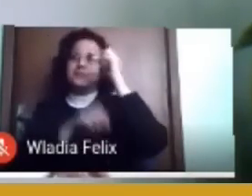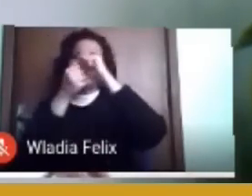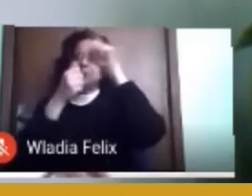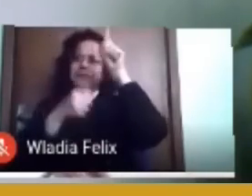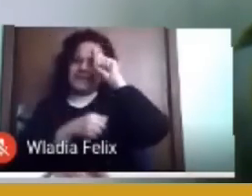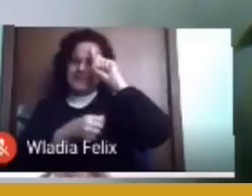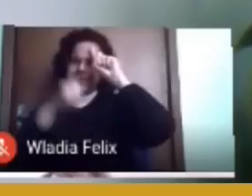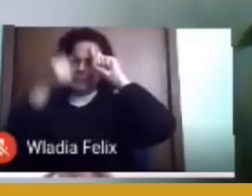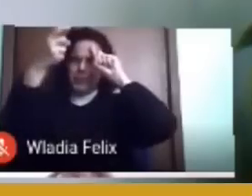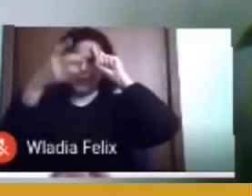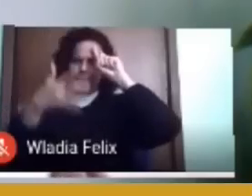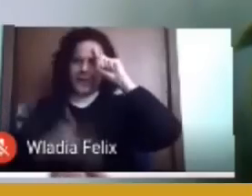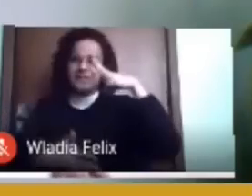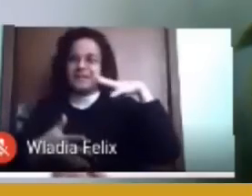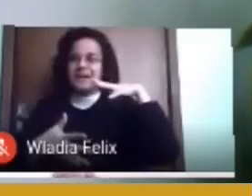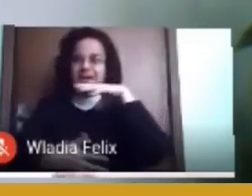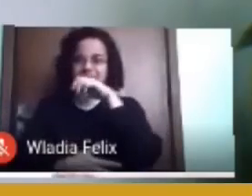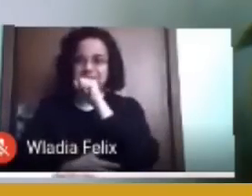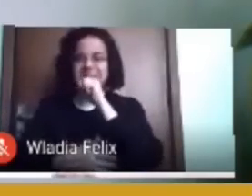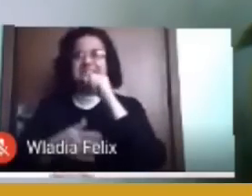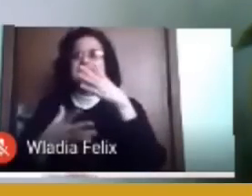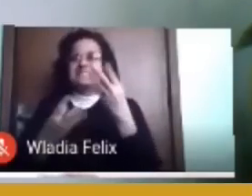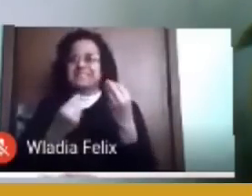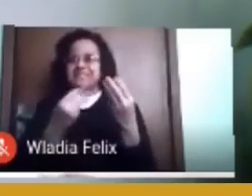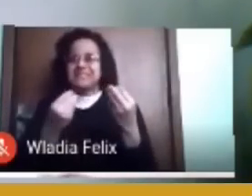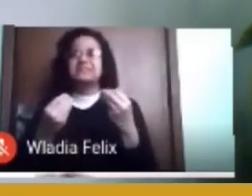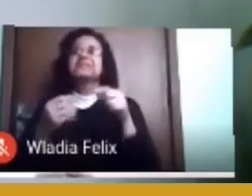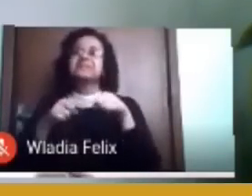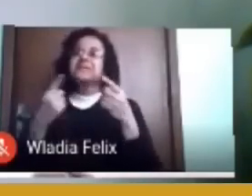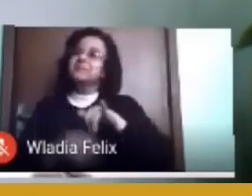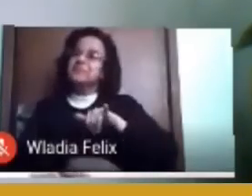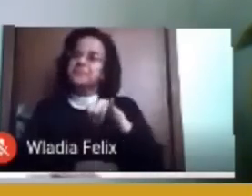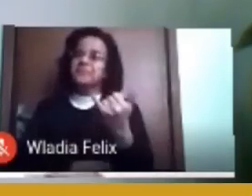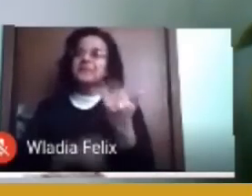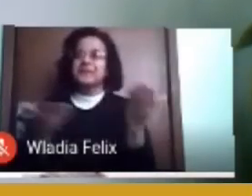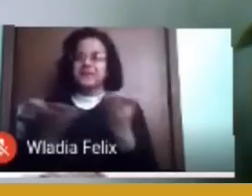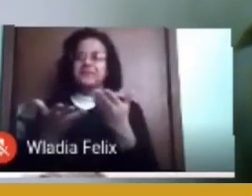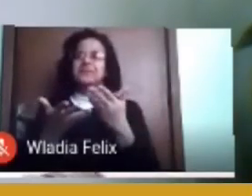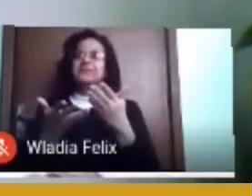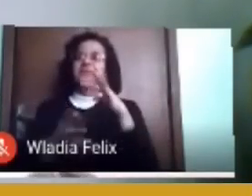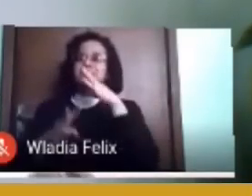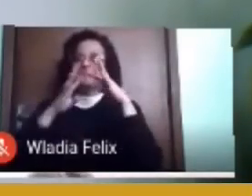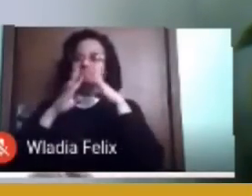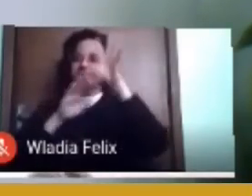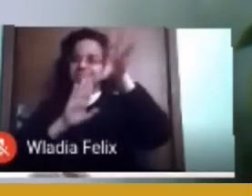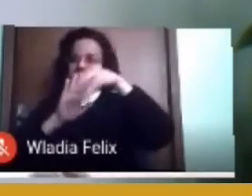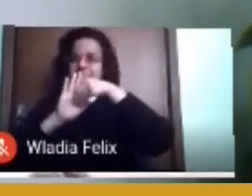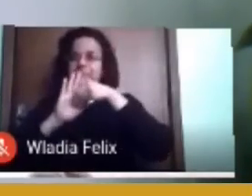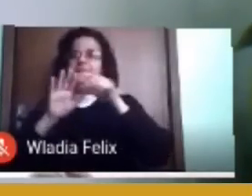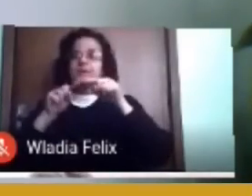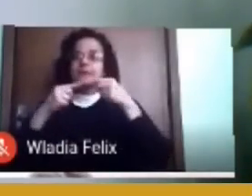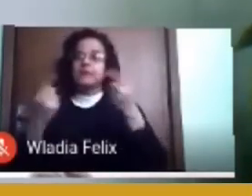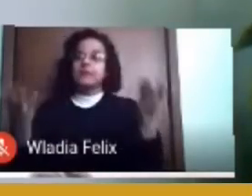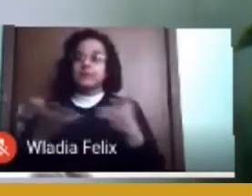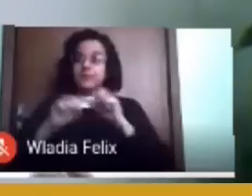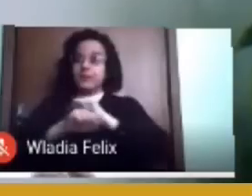a gente está aí com você hoje falando um pouquinho para nós, você já se colocou à disposição para outros momentos de